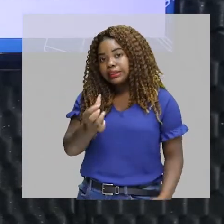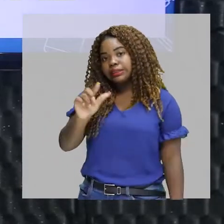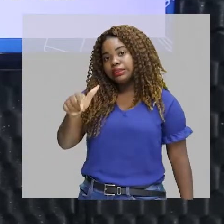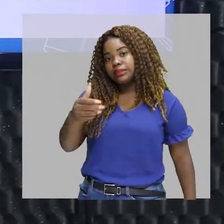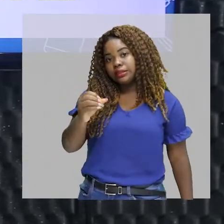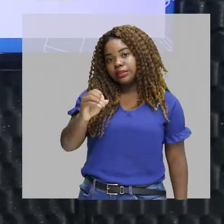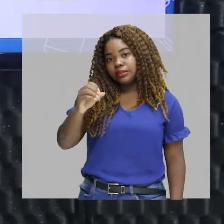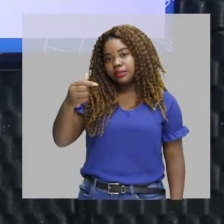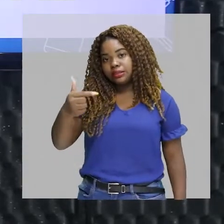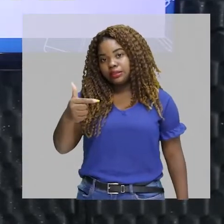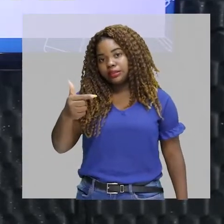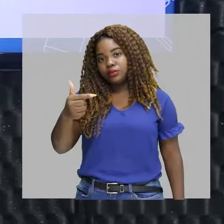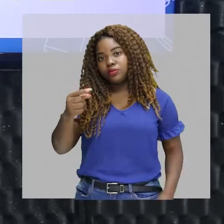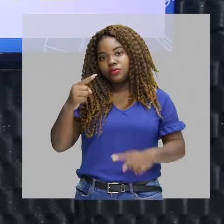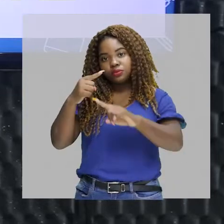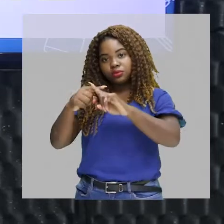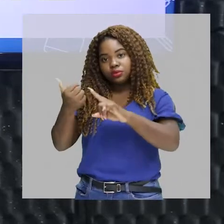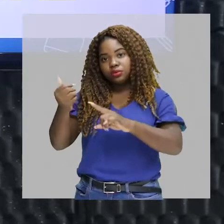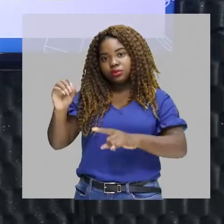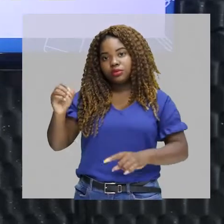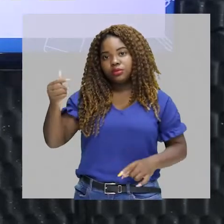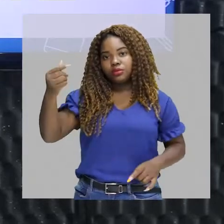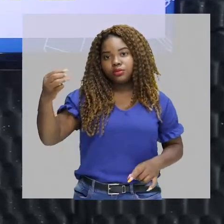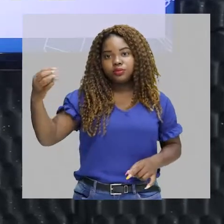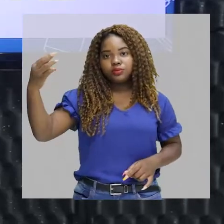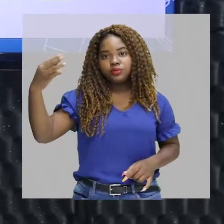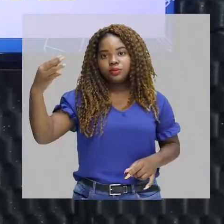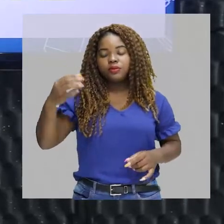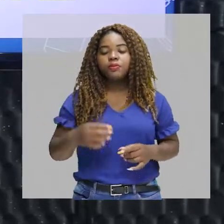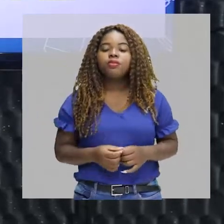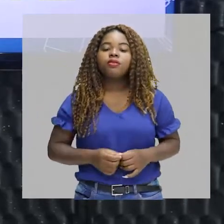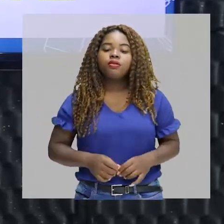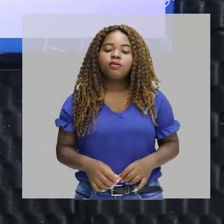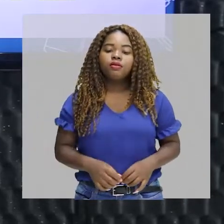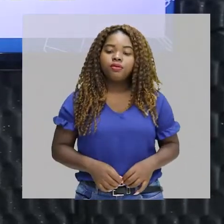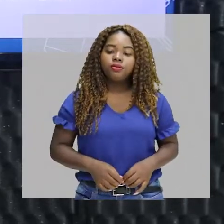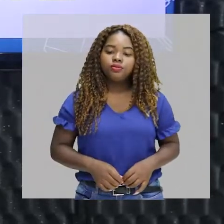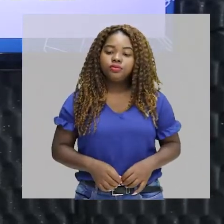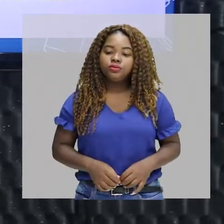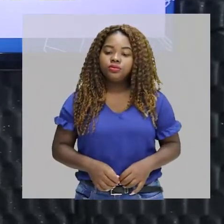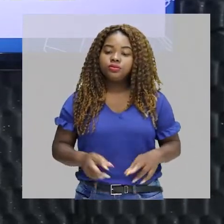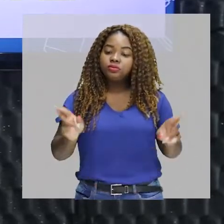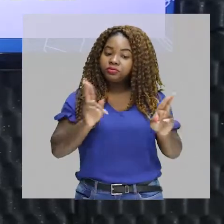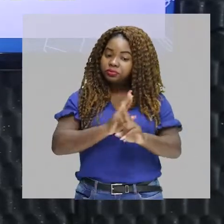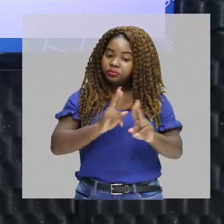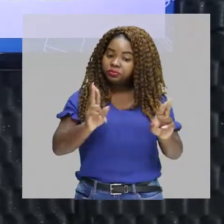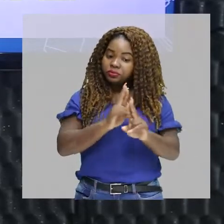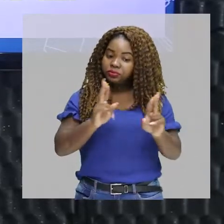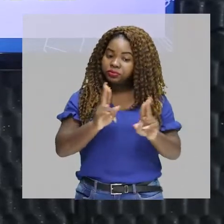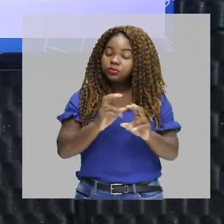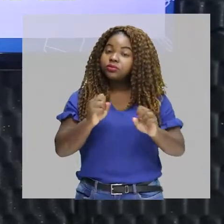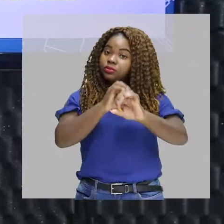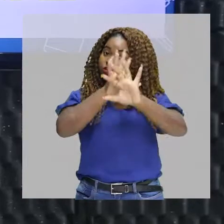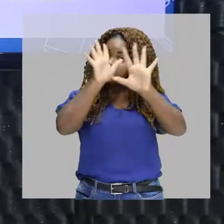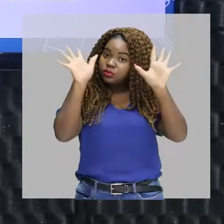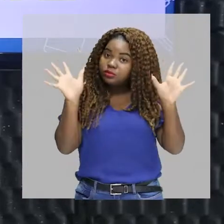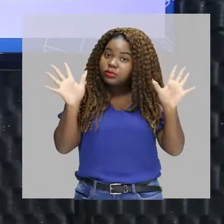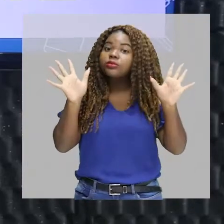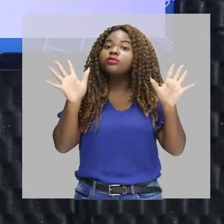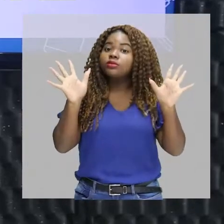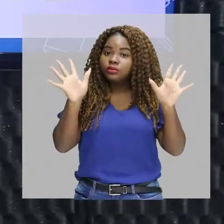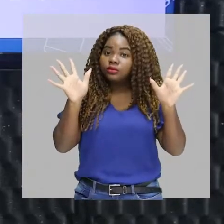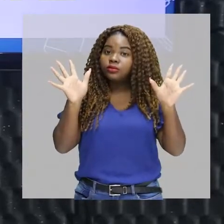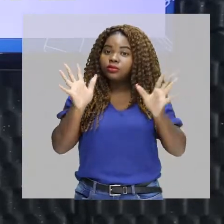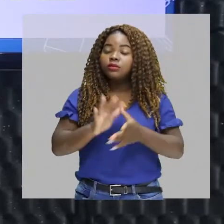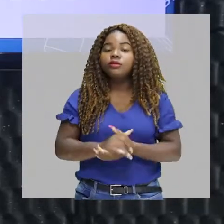6,02 vezes 10 elevado a 23 átomos de silício. Essa relação ela tem que ficar bem clara na nossa mente.